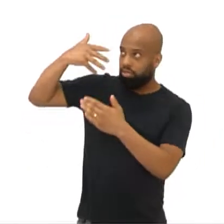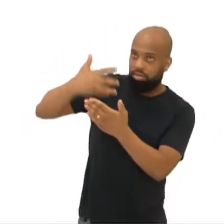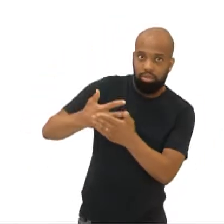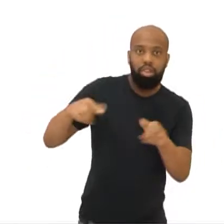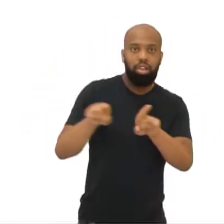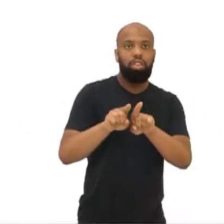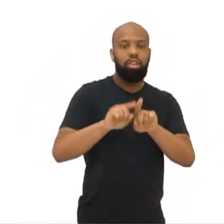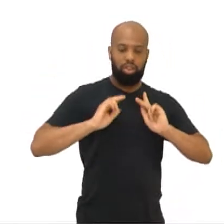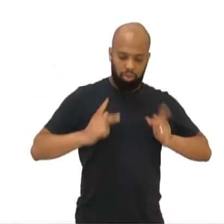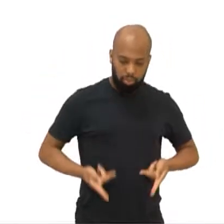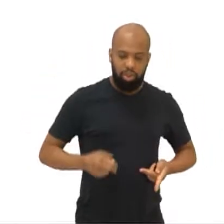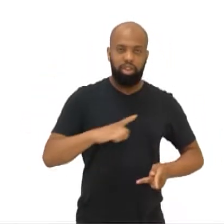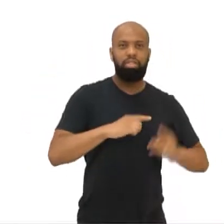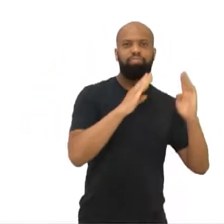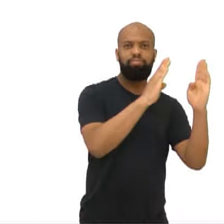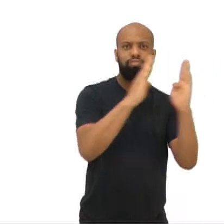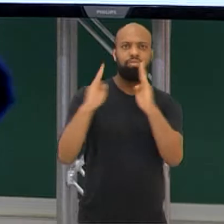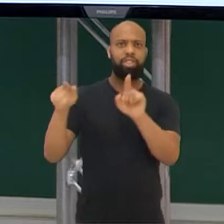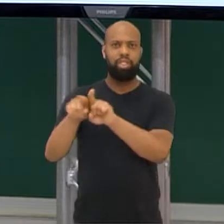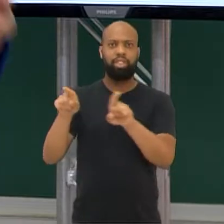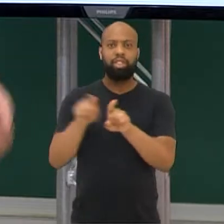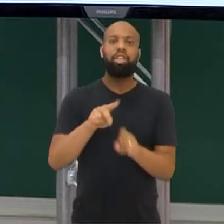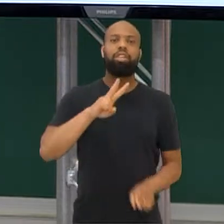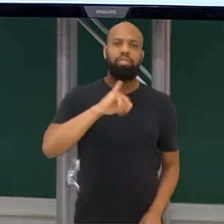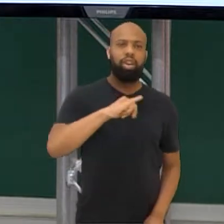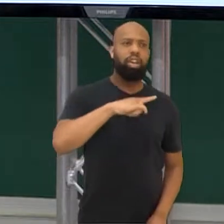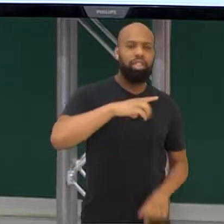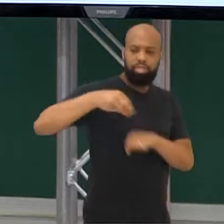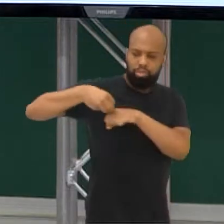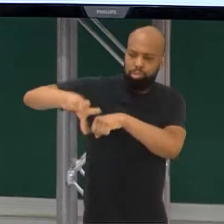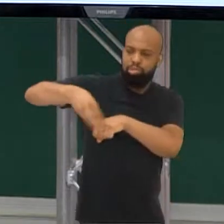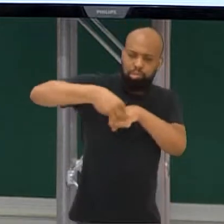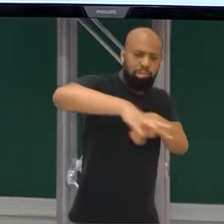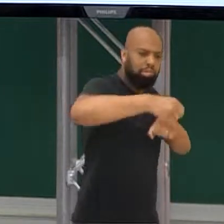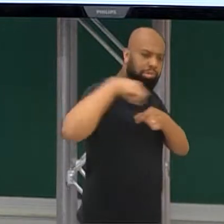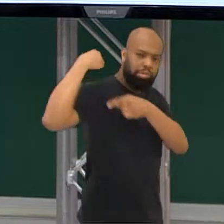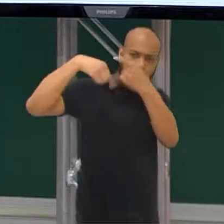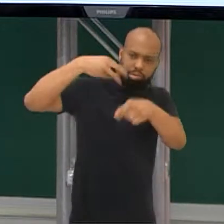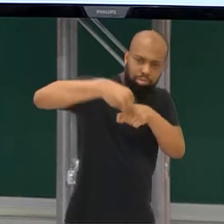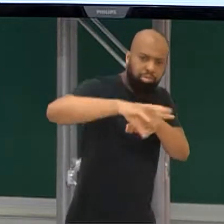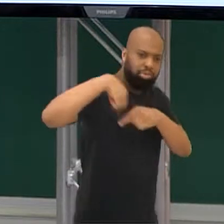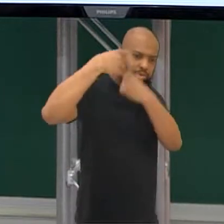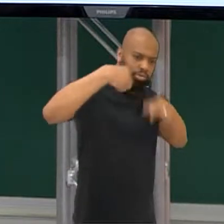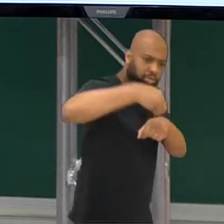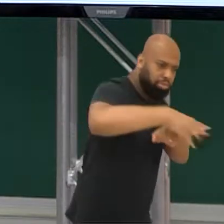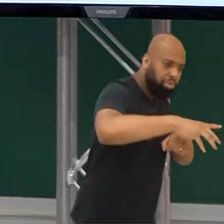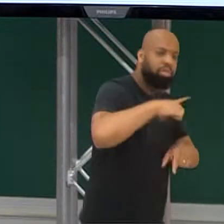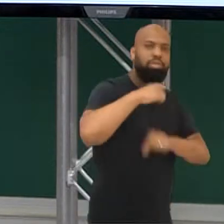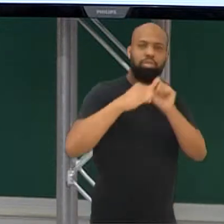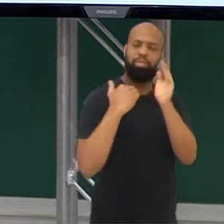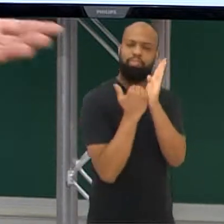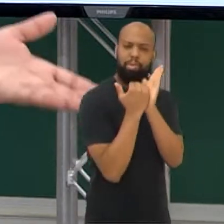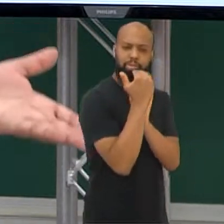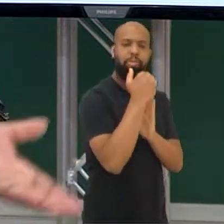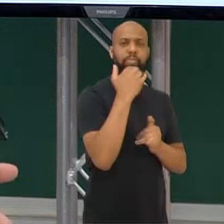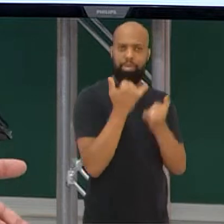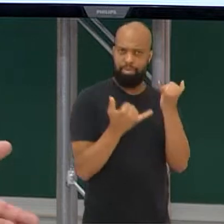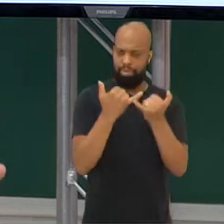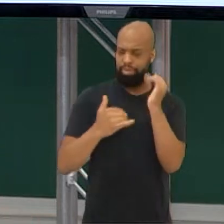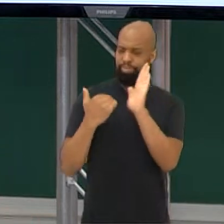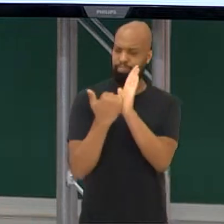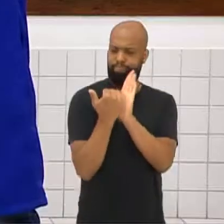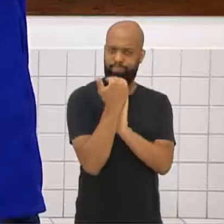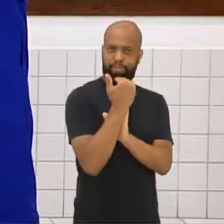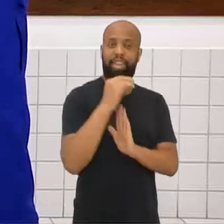humanidade também tem esses estágios e ela vai passando de uma para outra, né? Por isso que tem uma certa hierarquia, né? O que seria hierarquia,